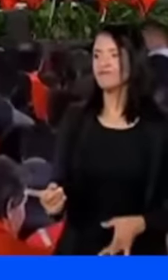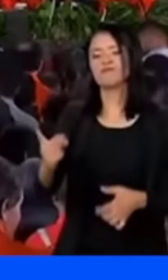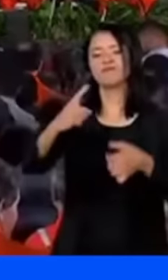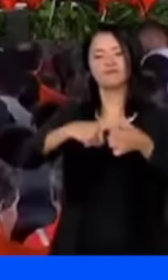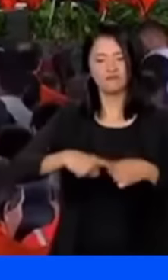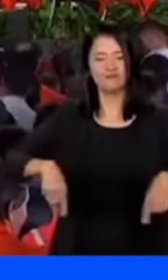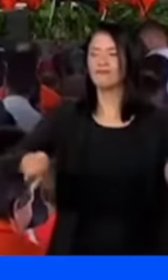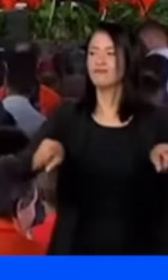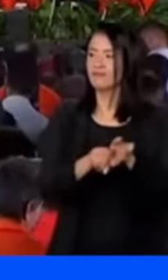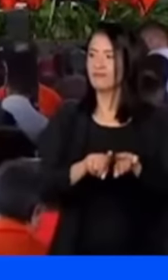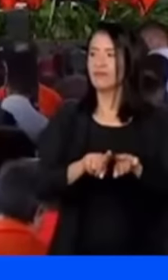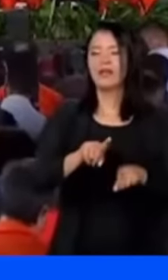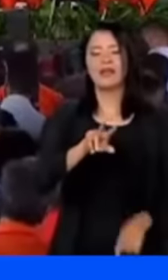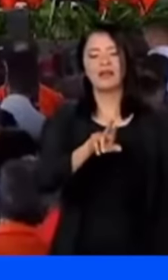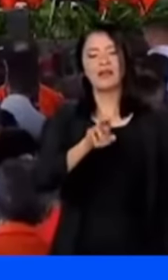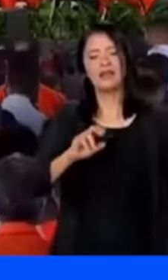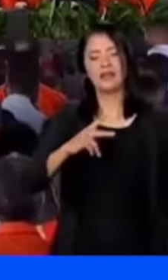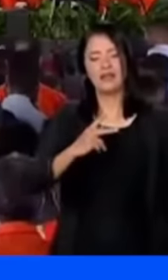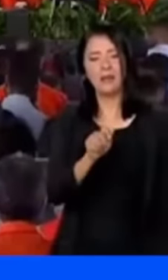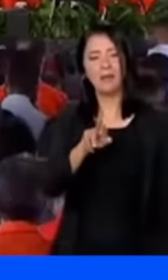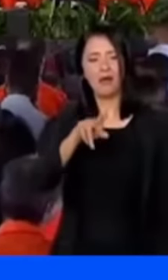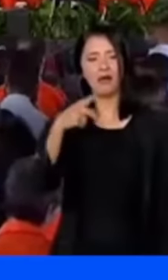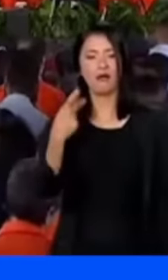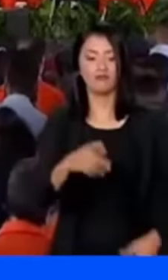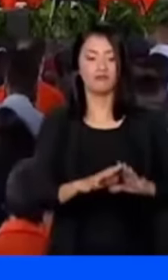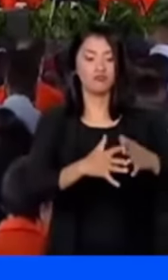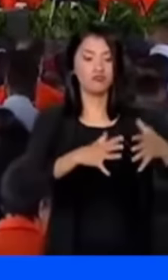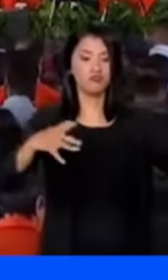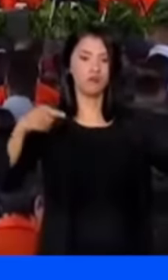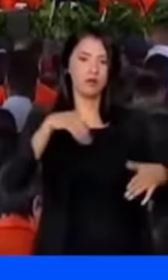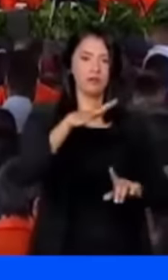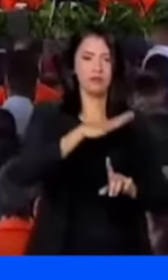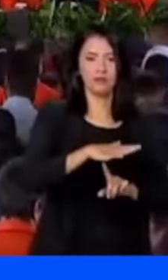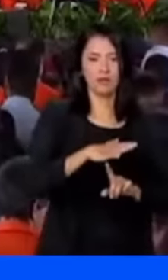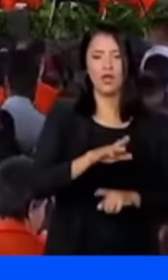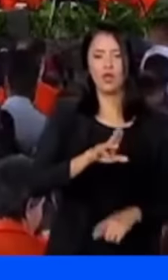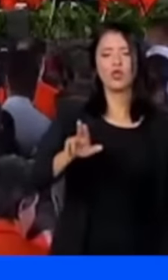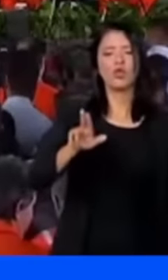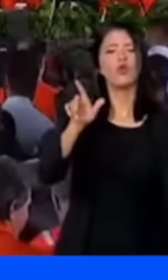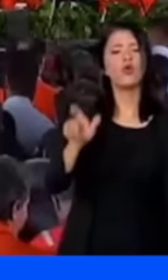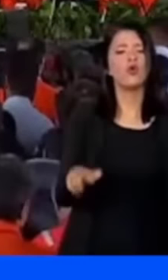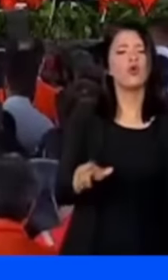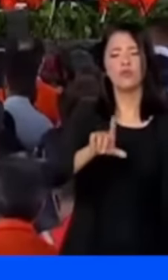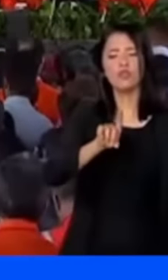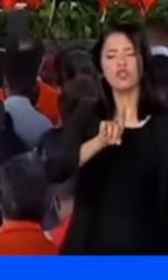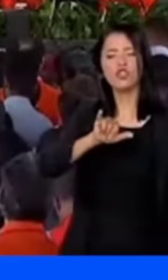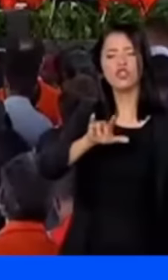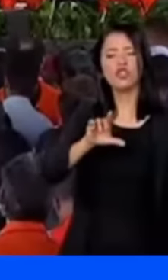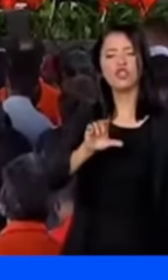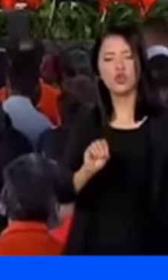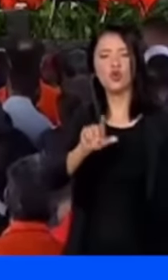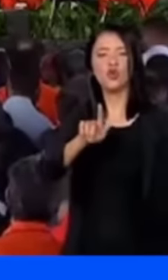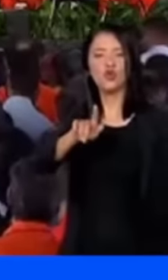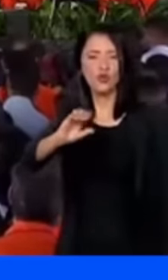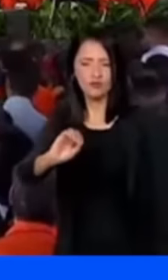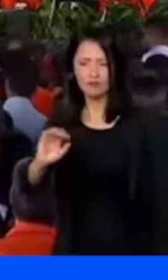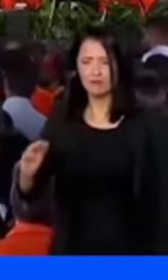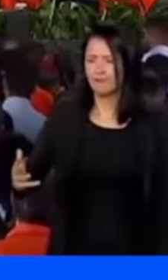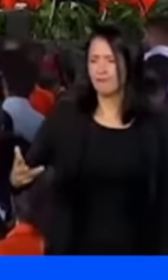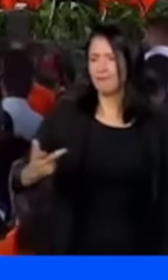da Repar no Paraná. Diogo Nogueira, um dos mais iluminados e